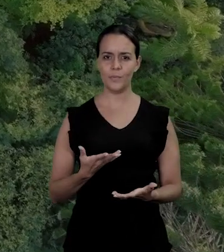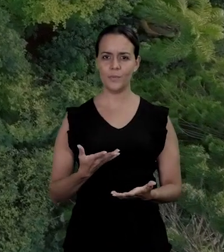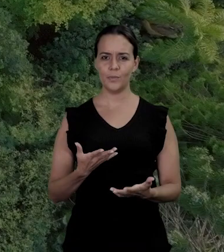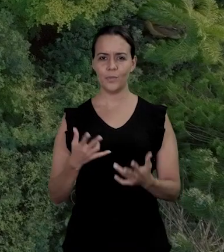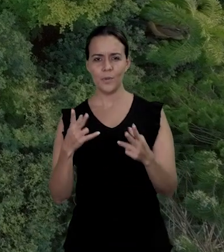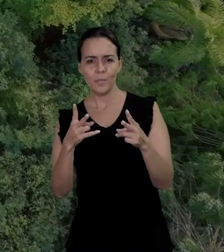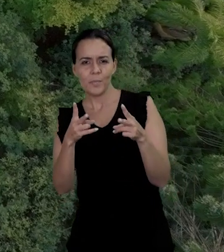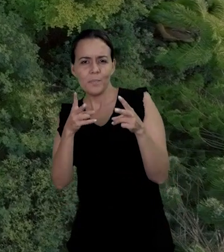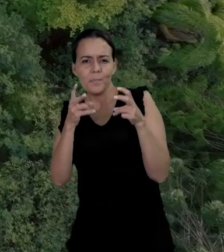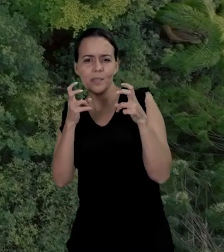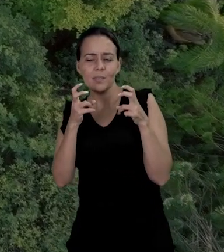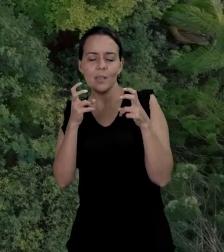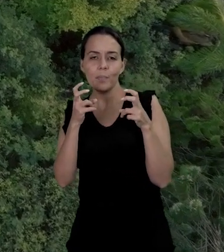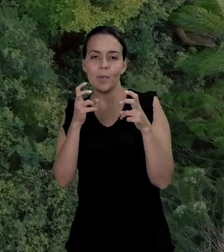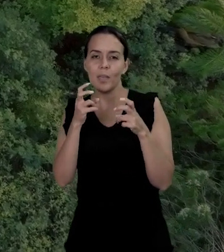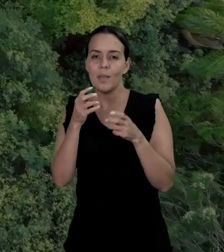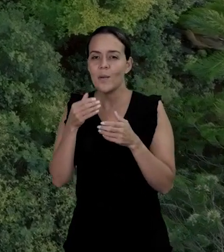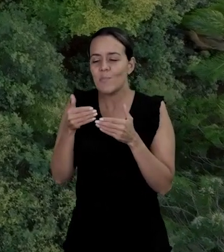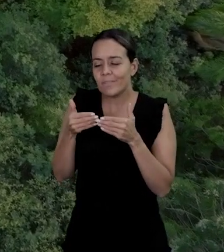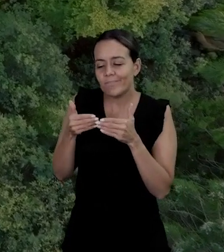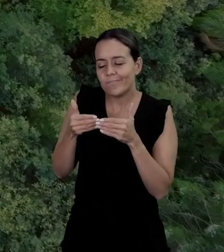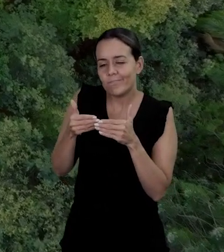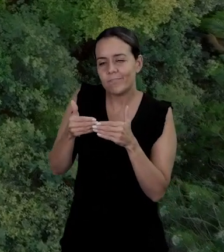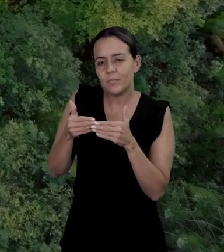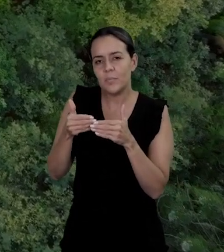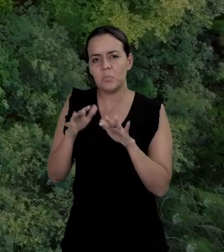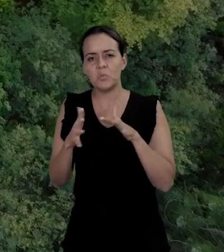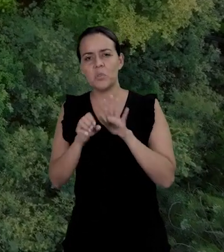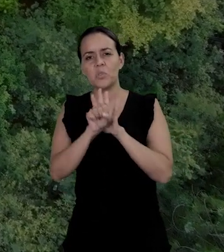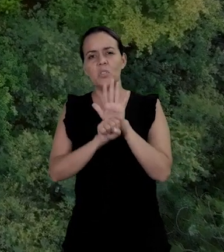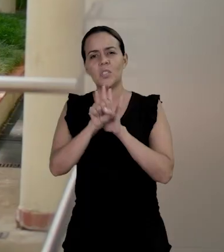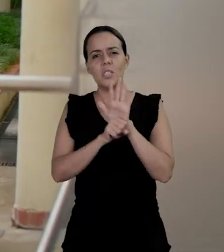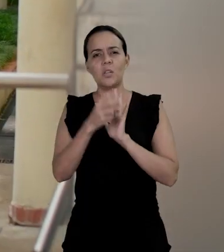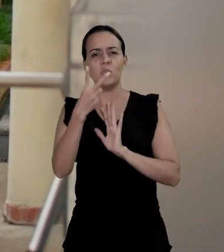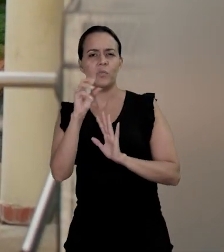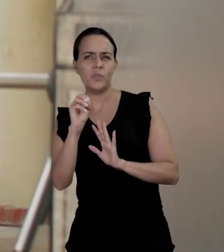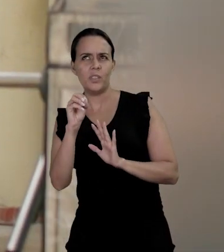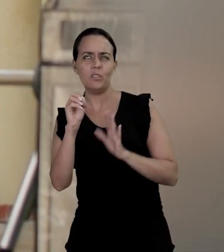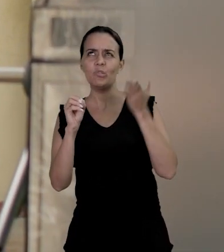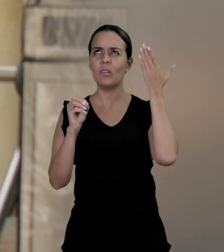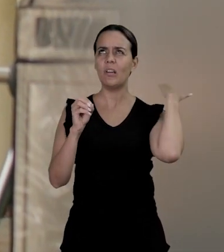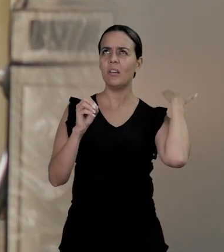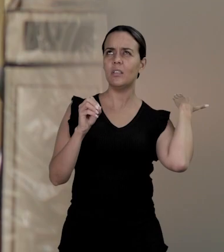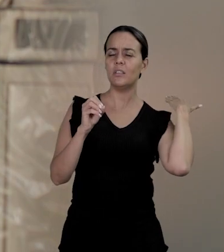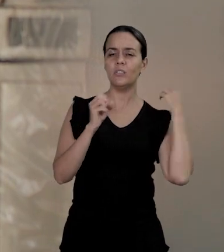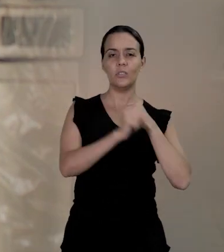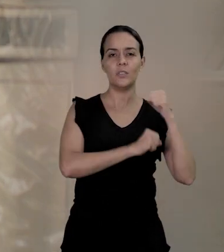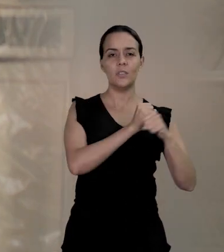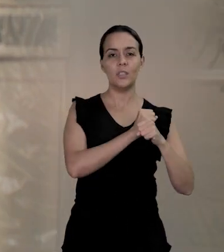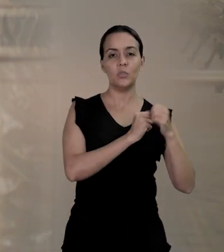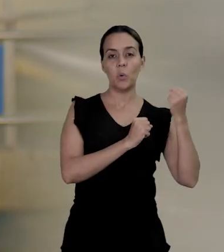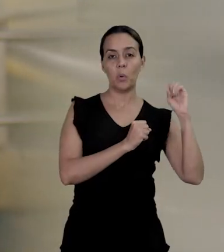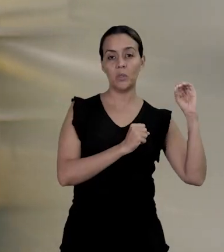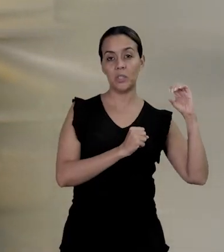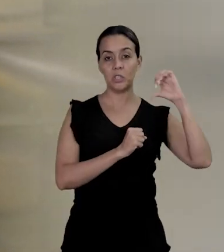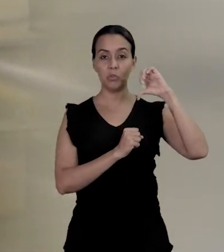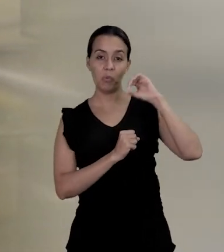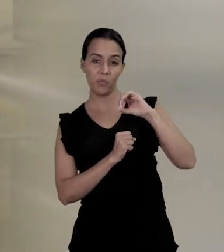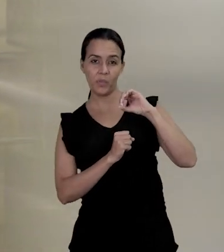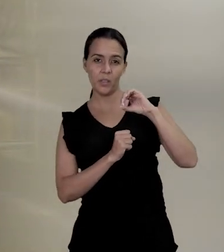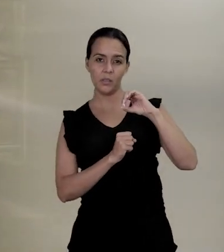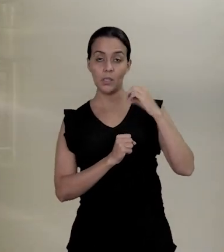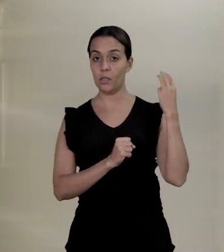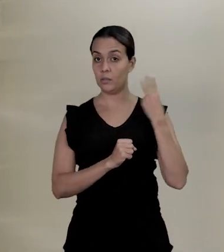anos 80, 90, que a gente vivia a terceira revolução industrial, nos anos 80 aconteceu os computadores pessoais e nos